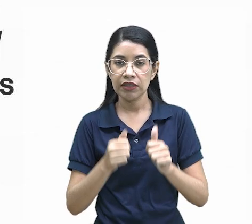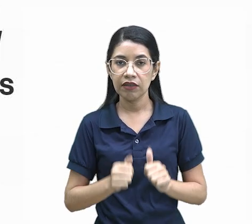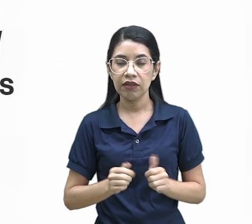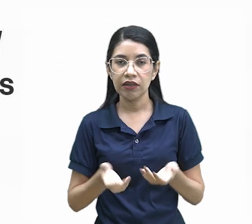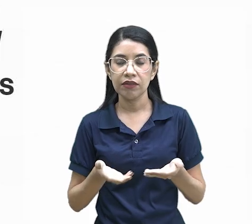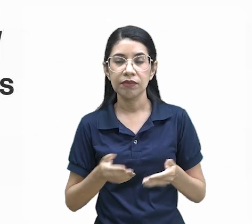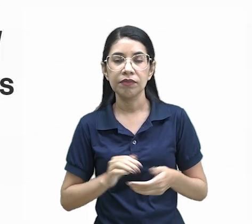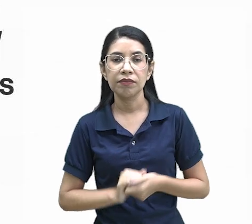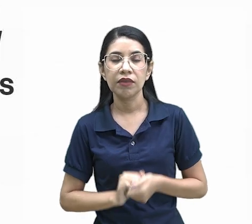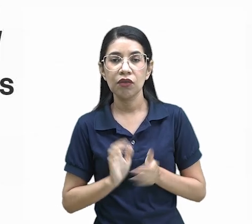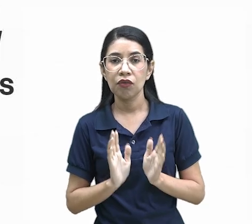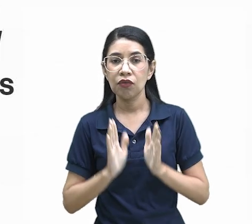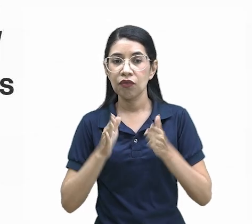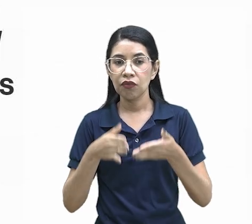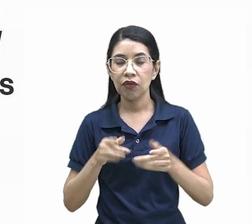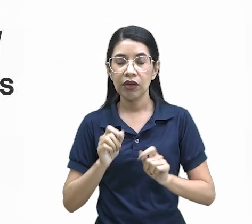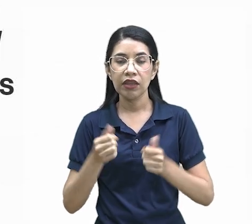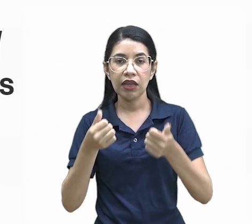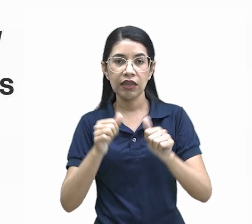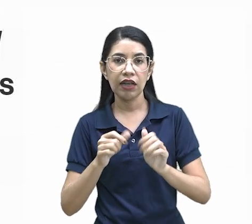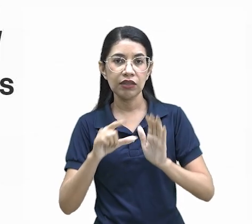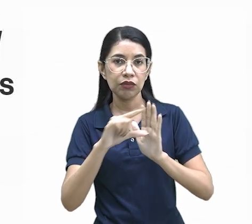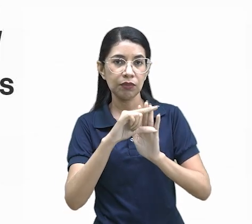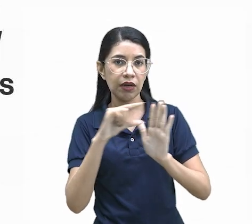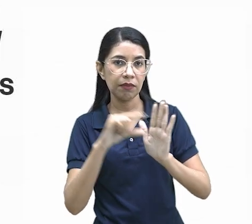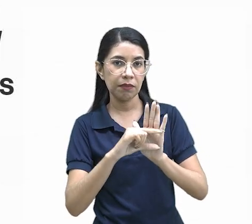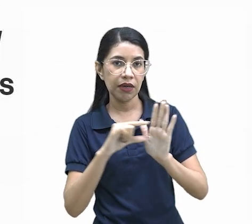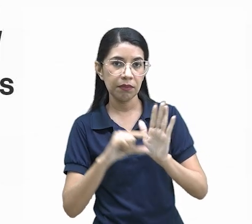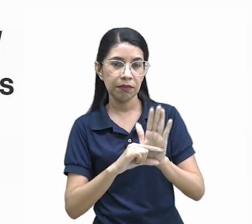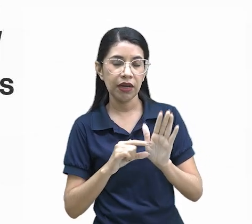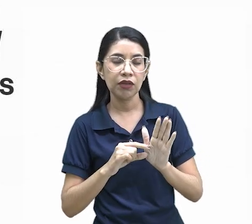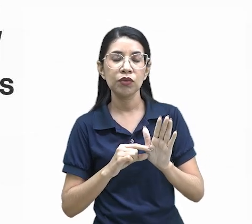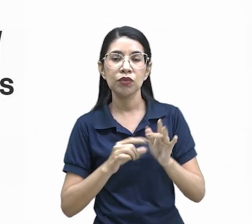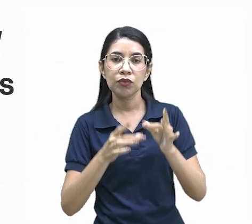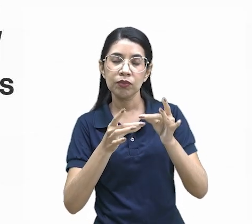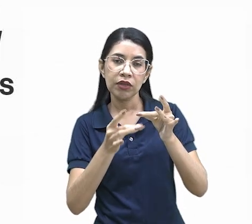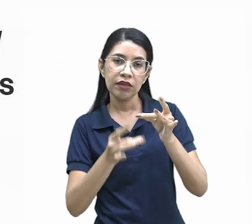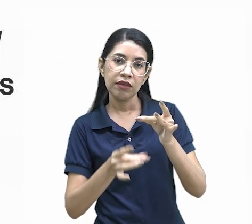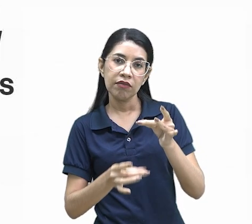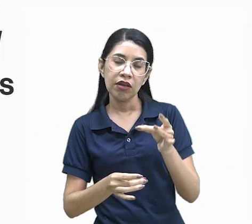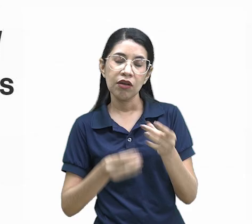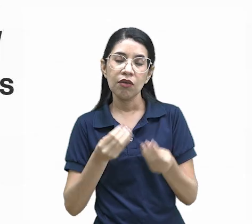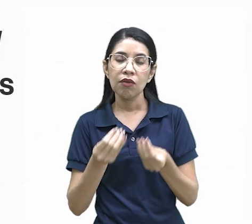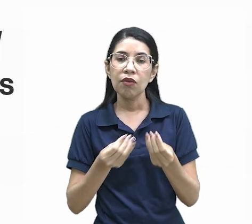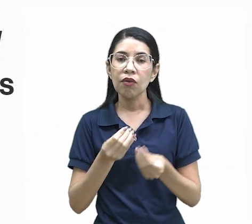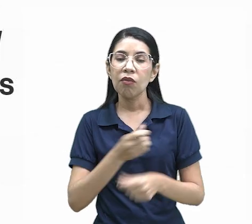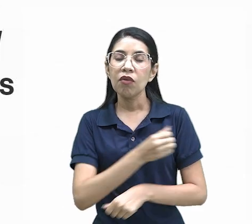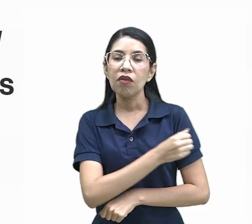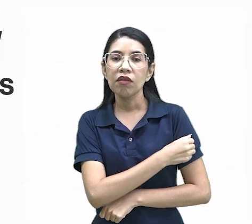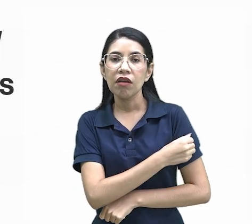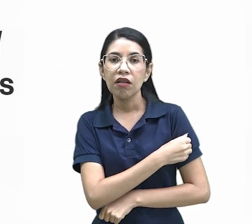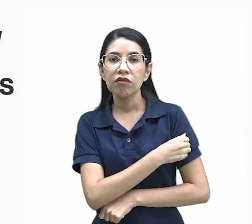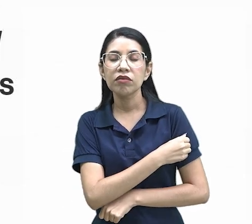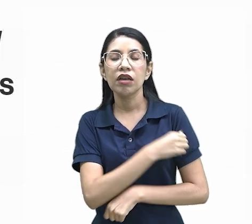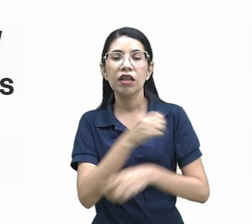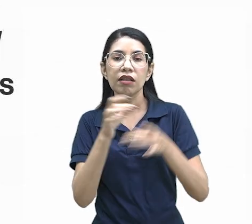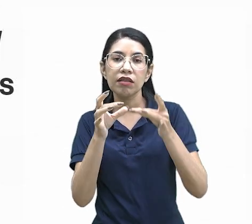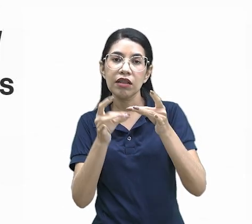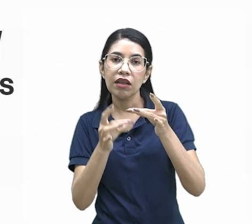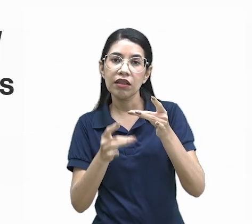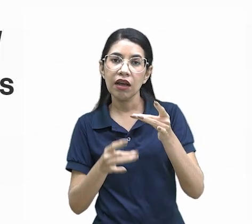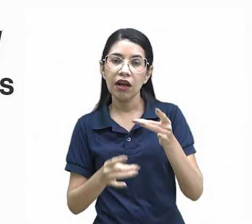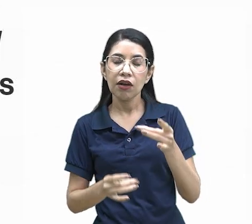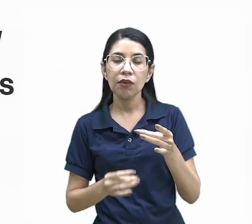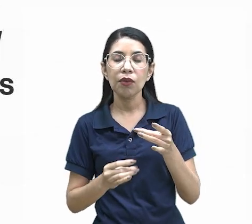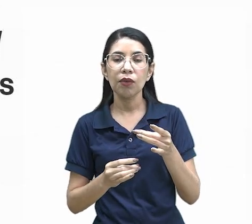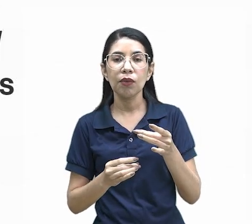Então, foco na análise dos parágrafos de desenvolvimento. Né? Vamos ver como a Ana Clara desenvolve o que